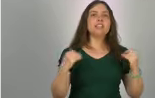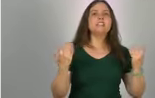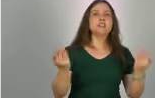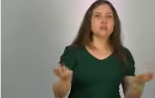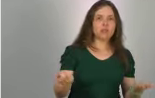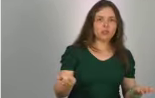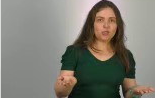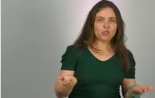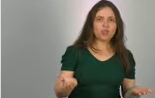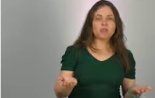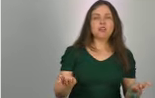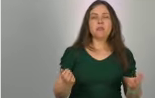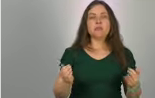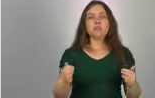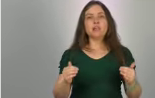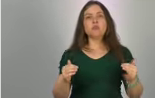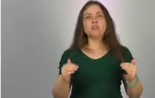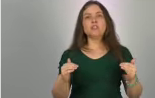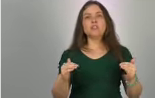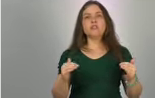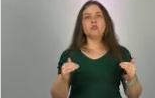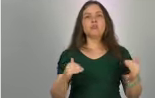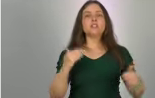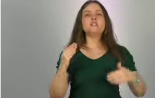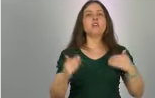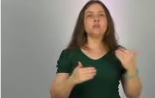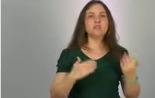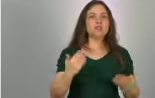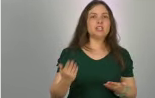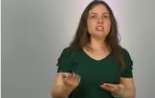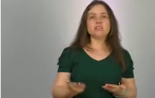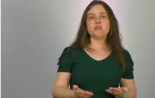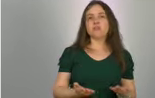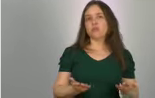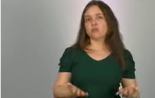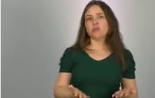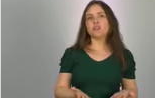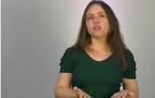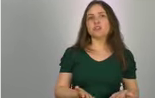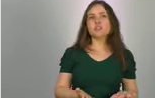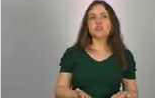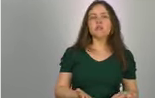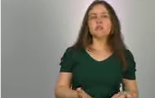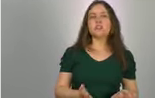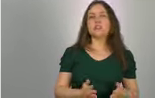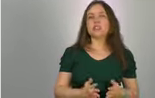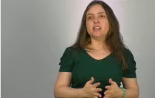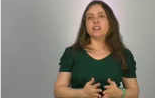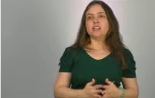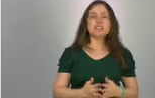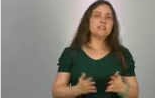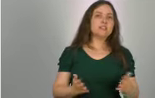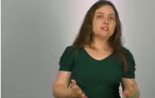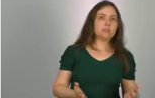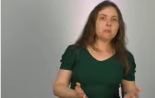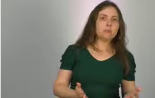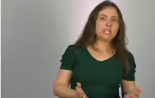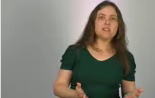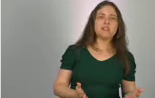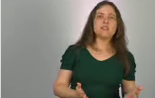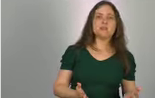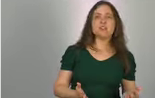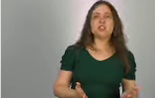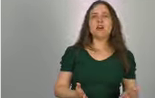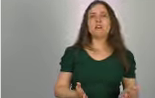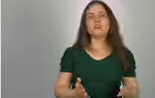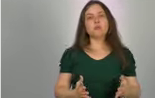fora da casinha como a gente diz pensarmos em outras formas de utilização dos recursos que nós temos nessa